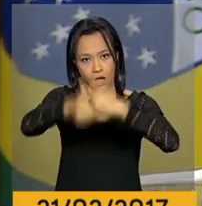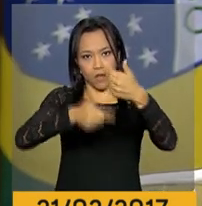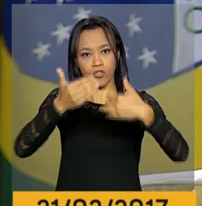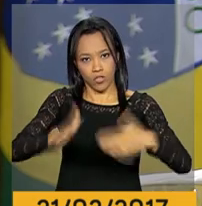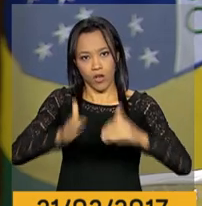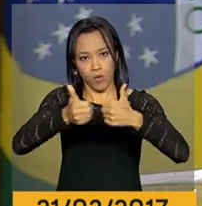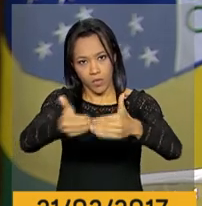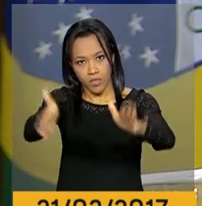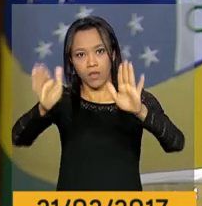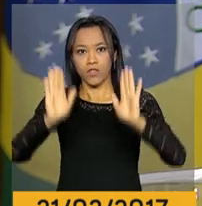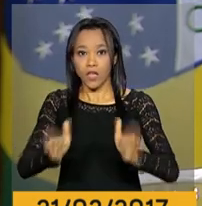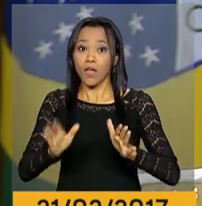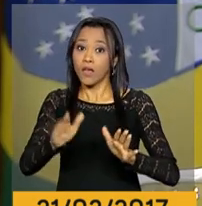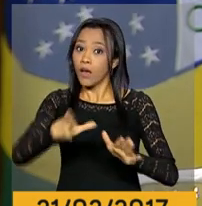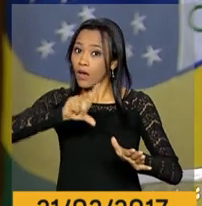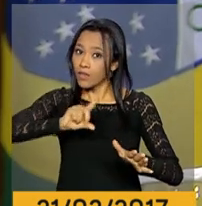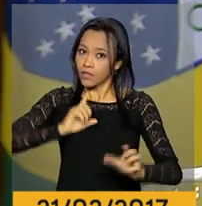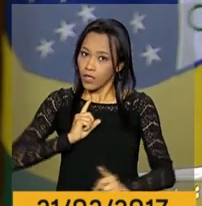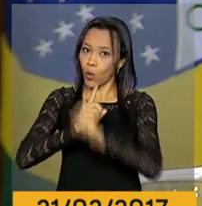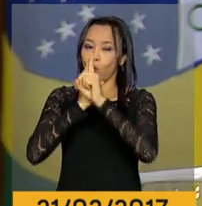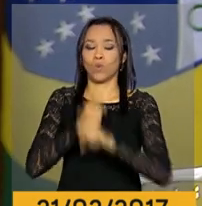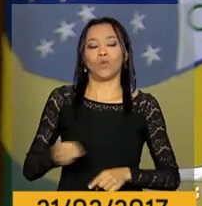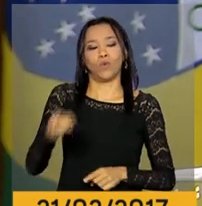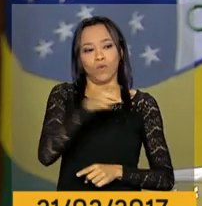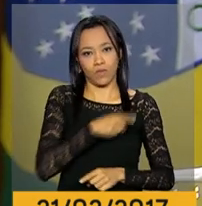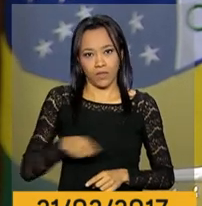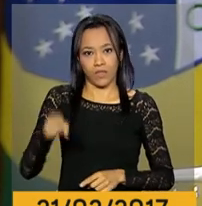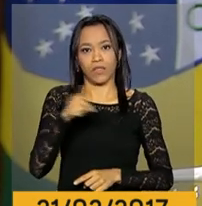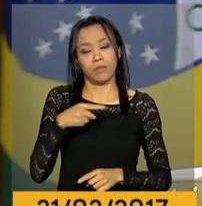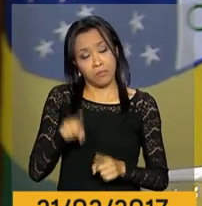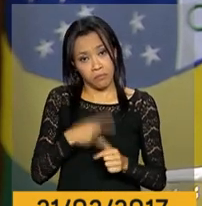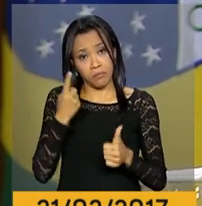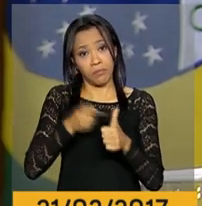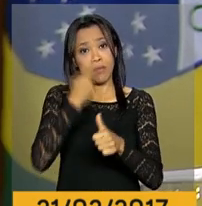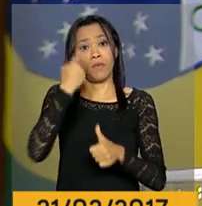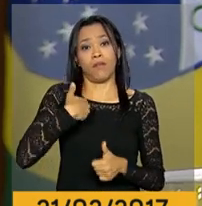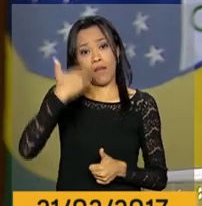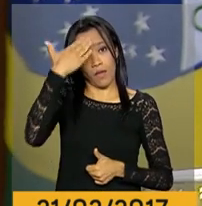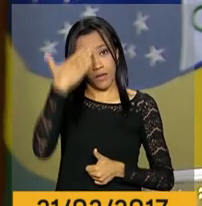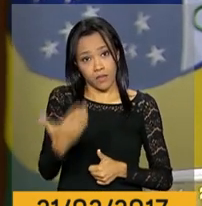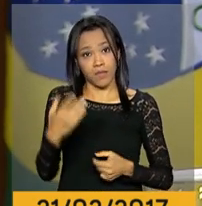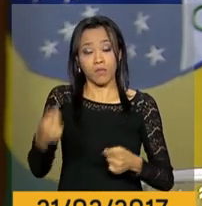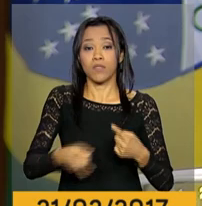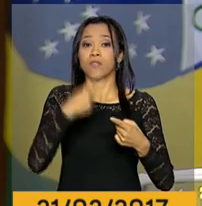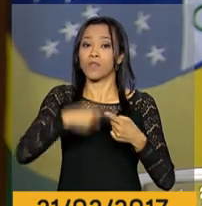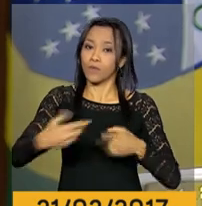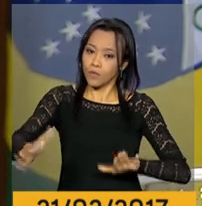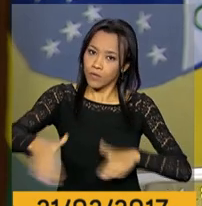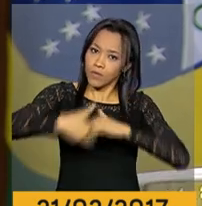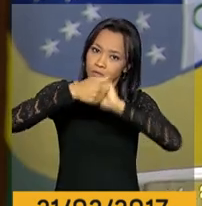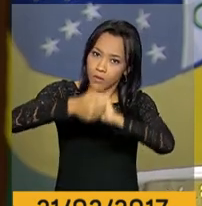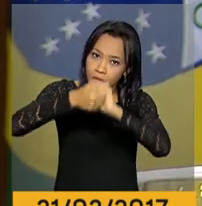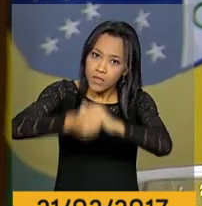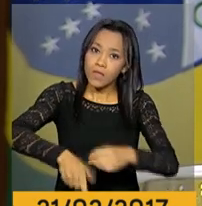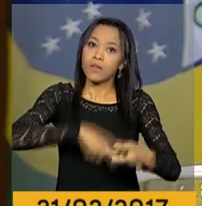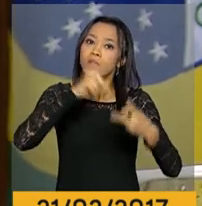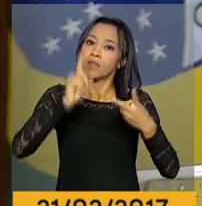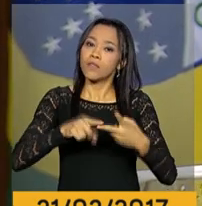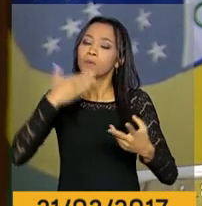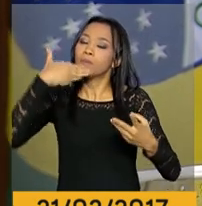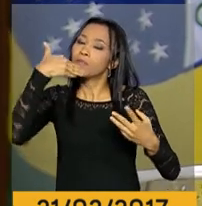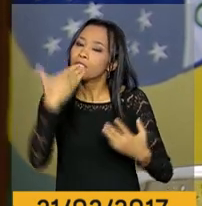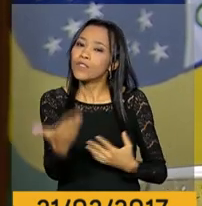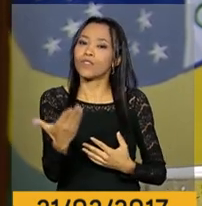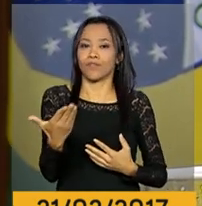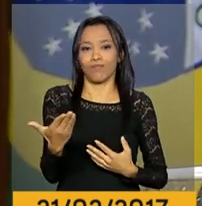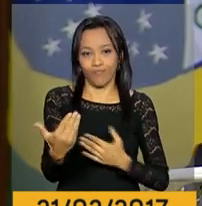este encontro com os senhores e esta palavra primeiro de agradecimento segundo de saudação terceiro com pedido